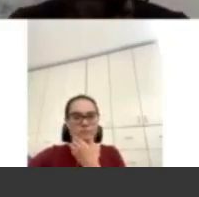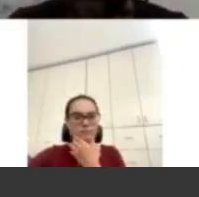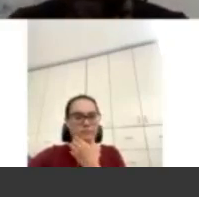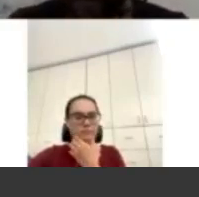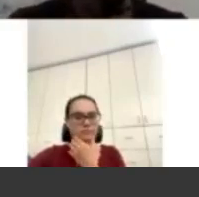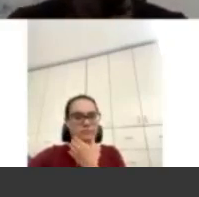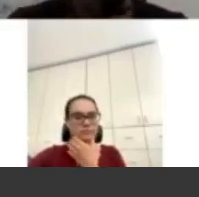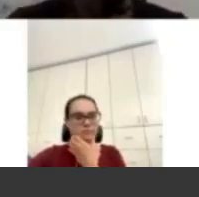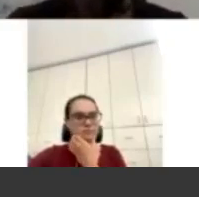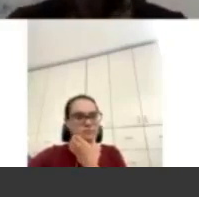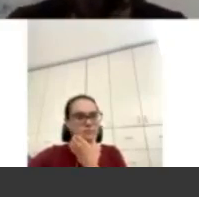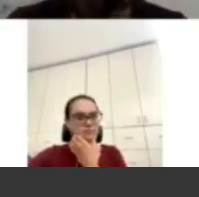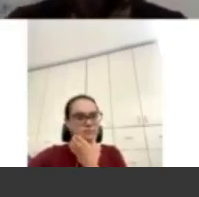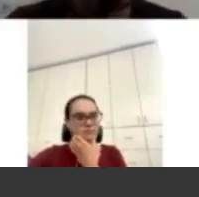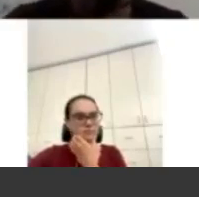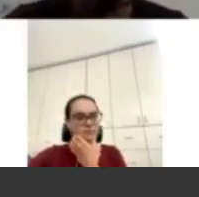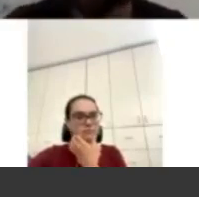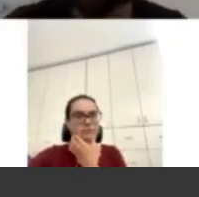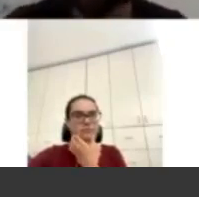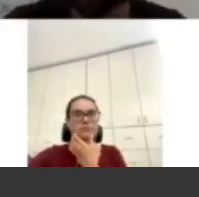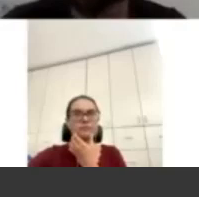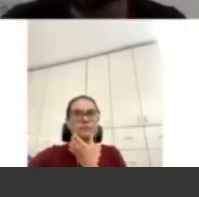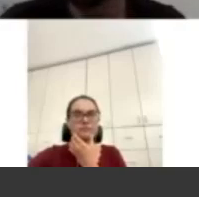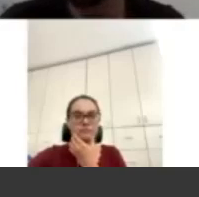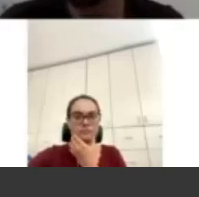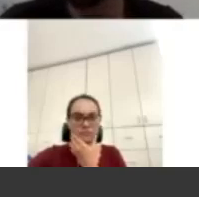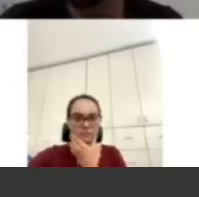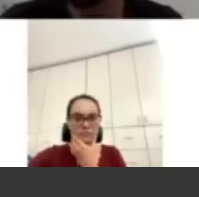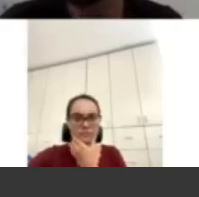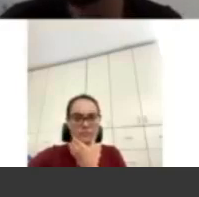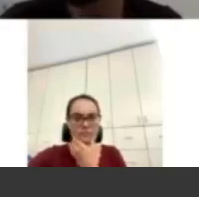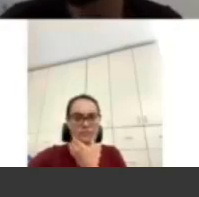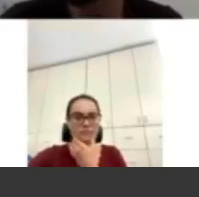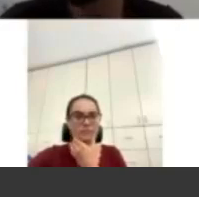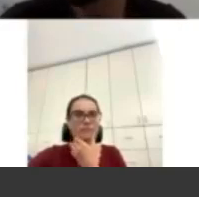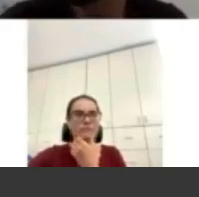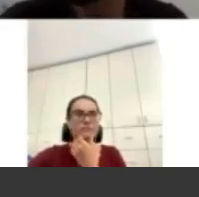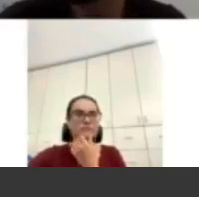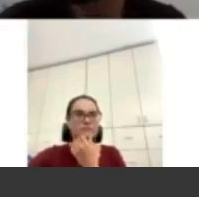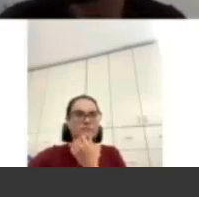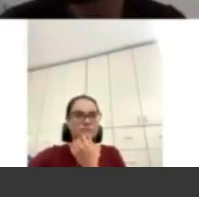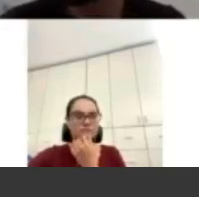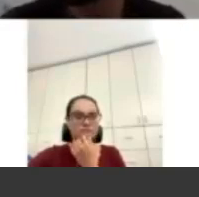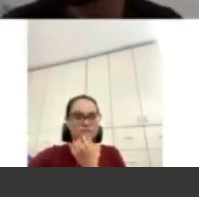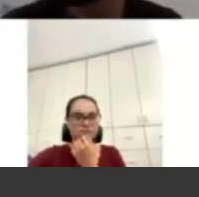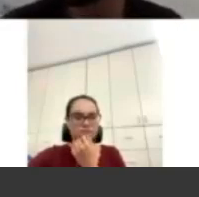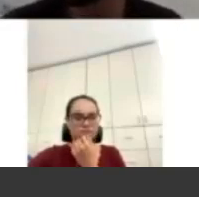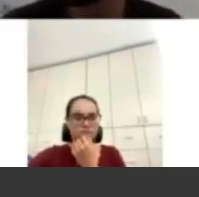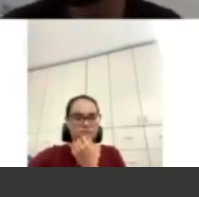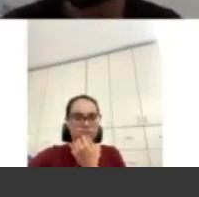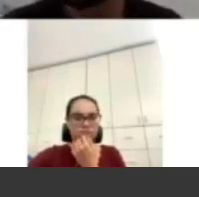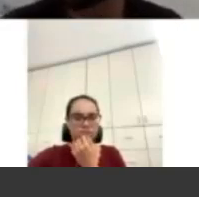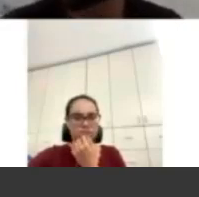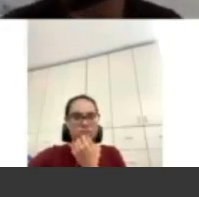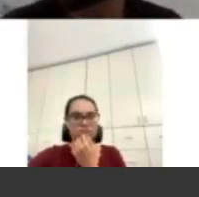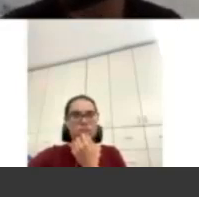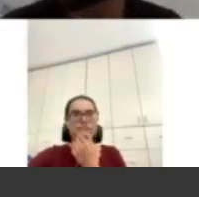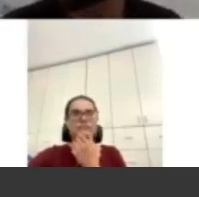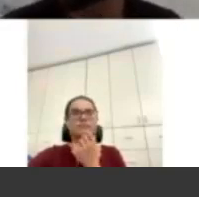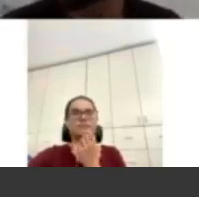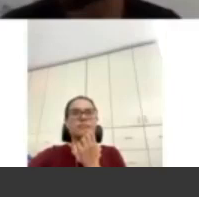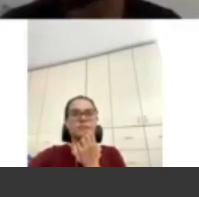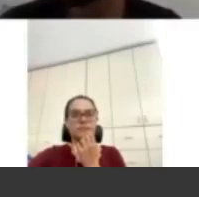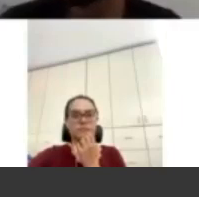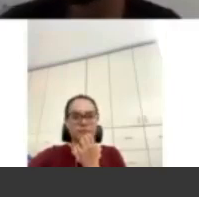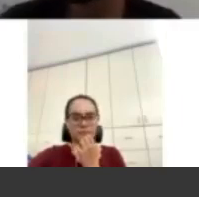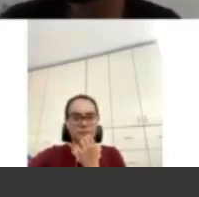desculpa te interromper, eu vou dar uma orientação para todo mundo, não sei se todo mundo sabe, mas para quem está nos assistindo aqui, tem um ícone que a